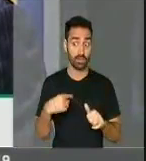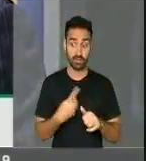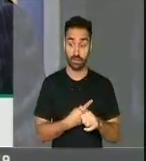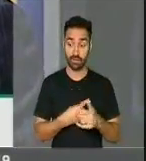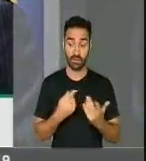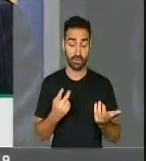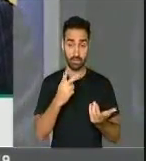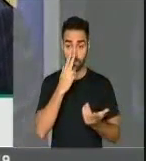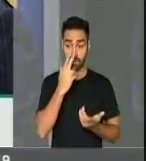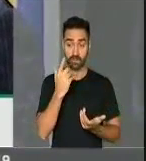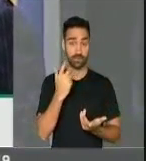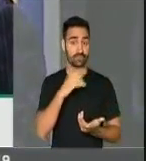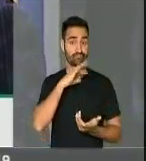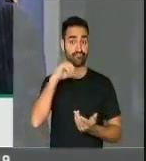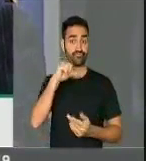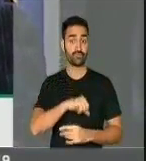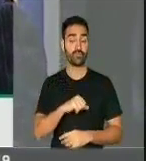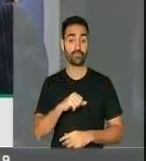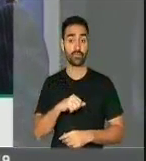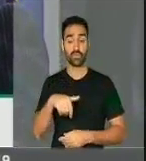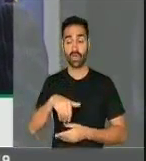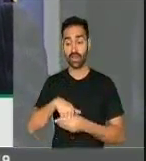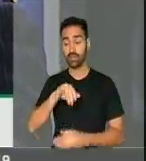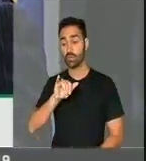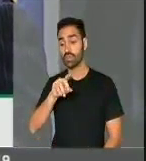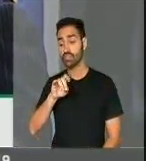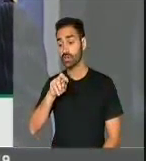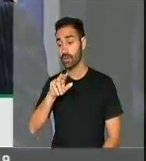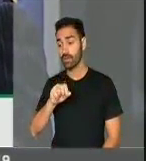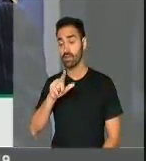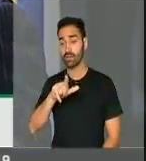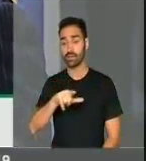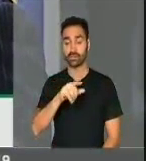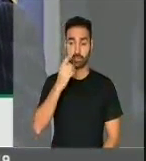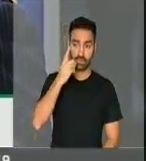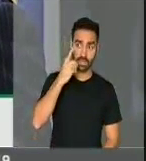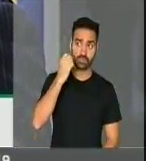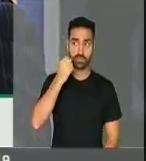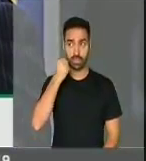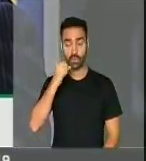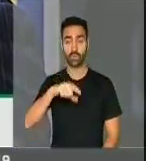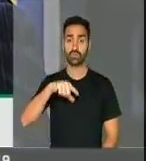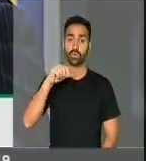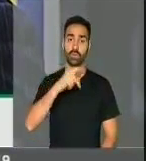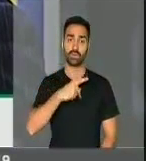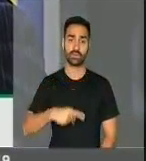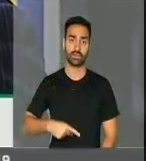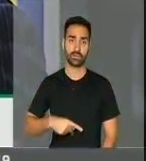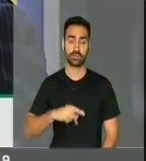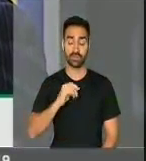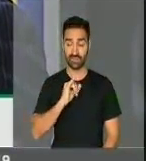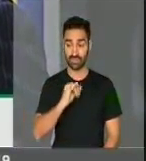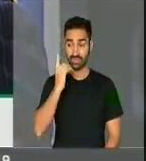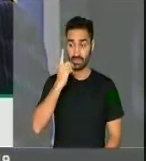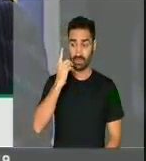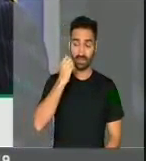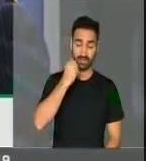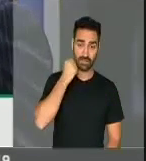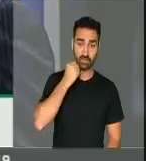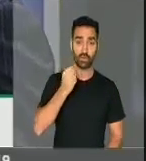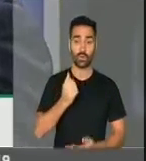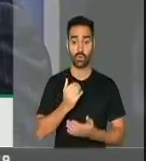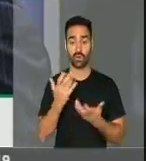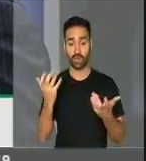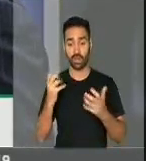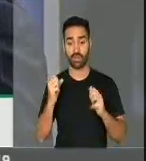mesmos. Eleição indireta é feita por deputados e senadores. Se os deputados e os senadores começam a defender eleições